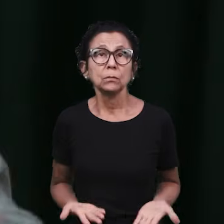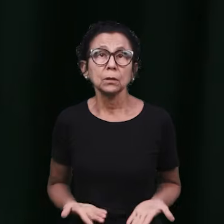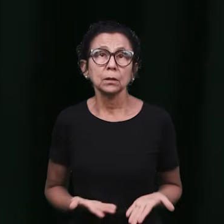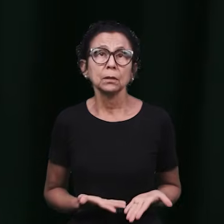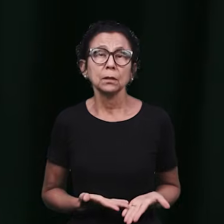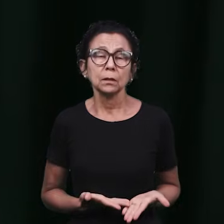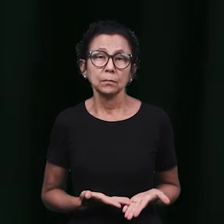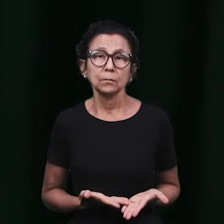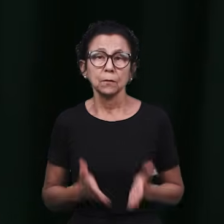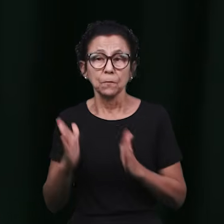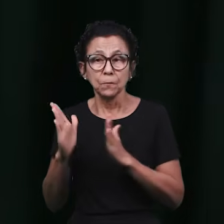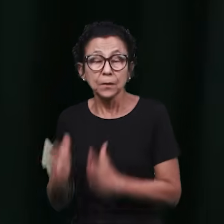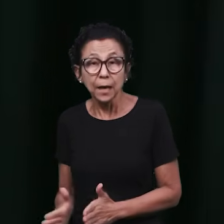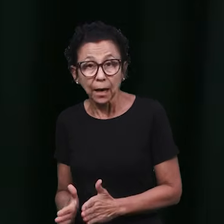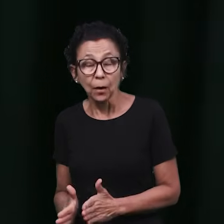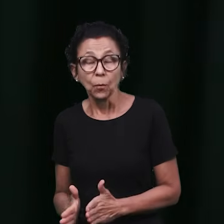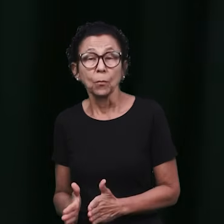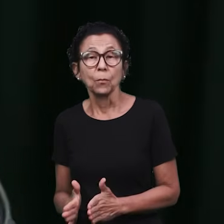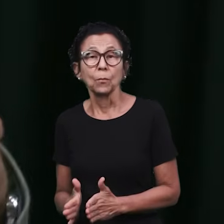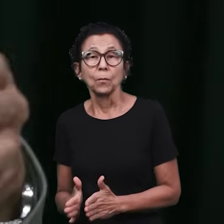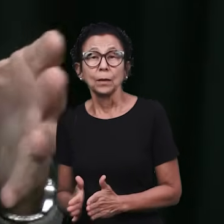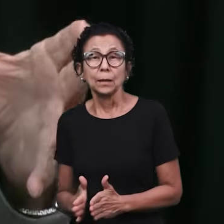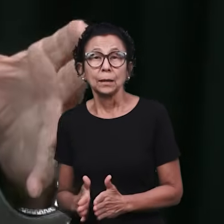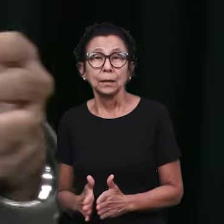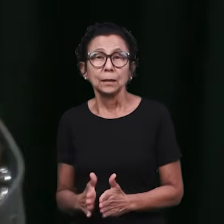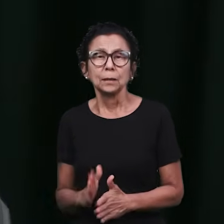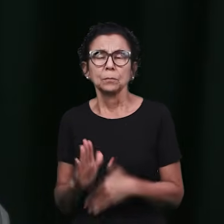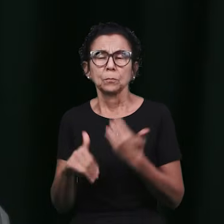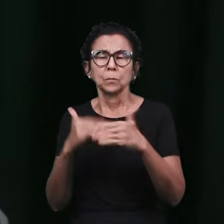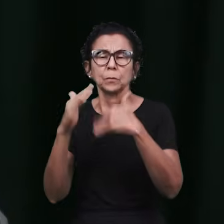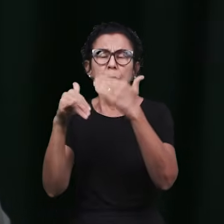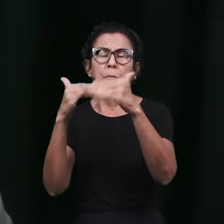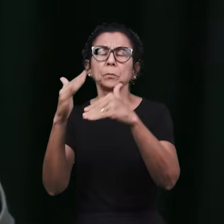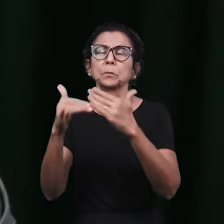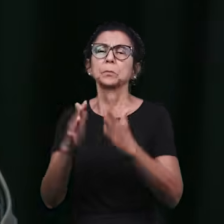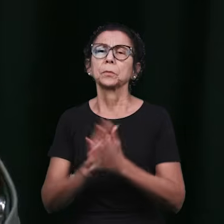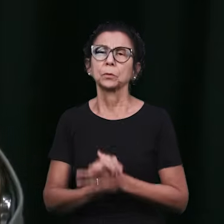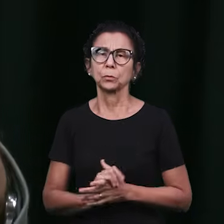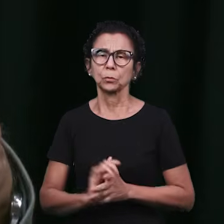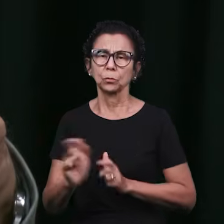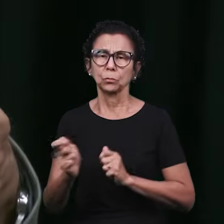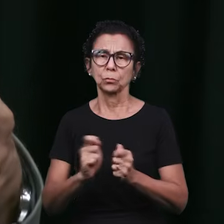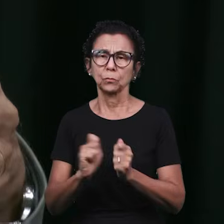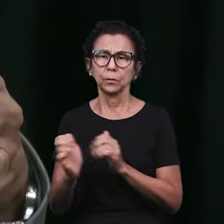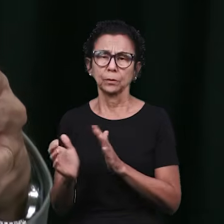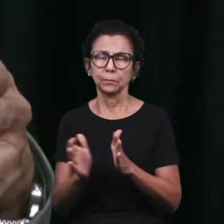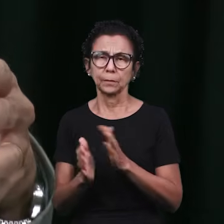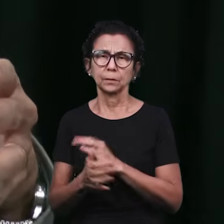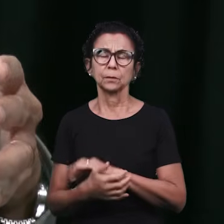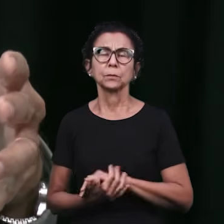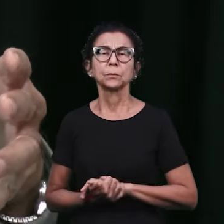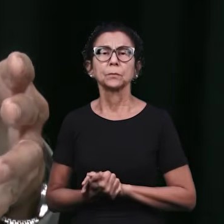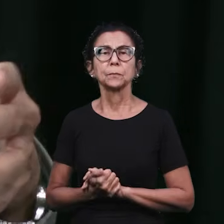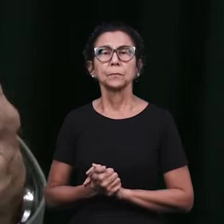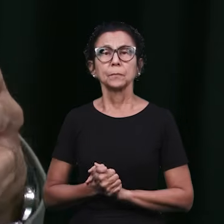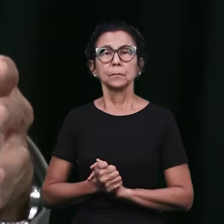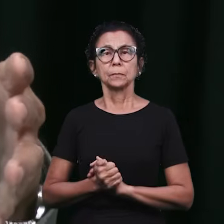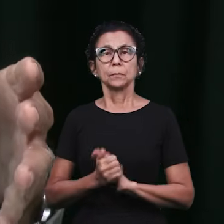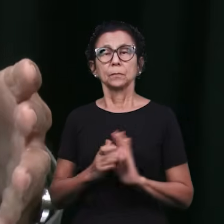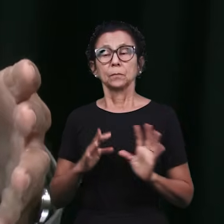que mais prosperou. Foi o reino mais prosperou. Então, praticamente, toda a Israel